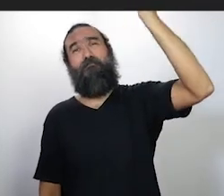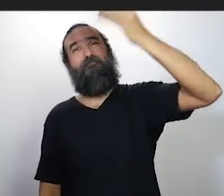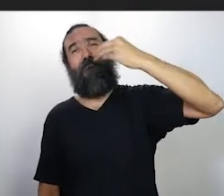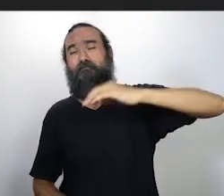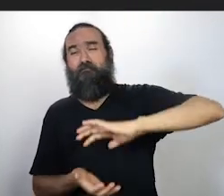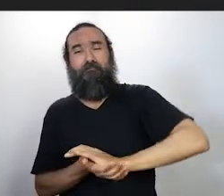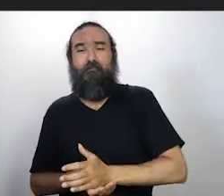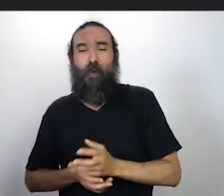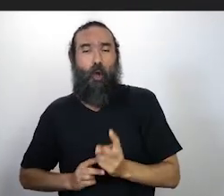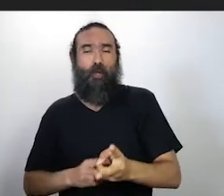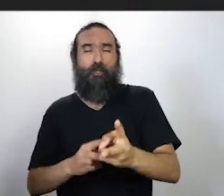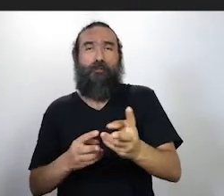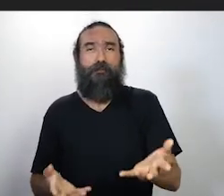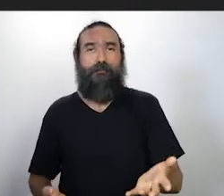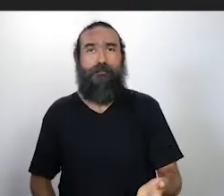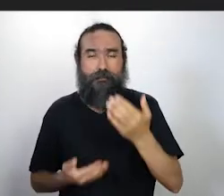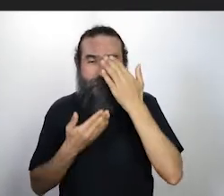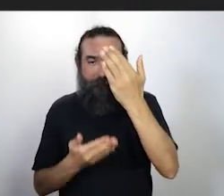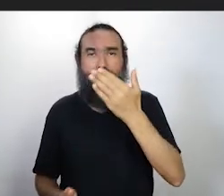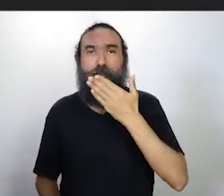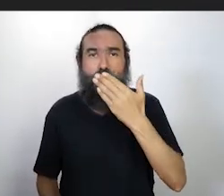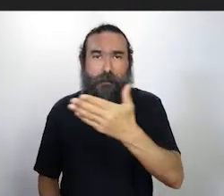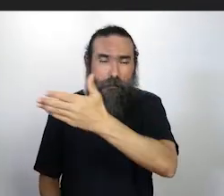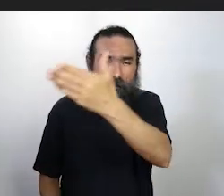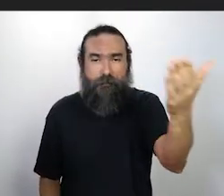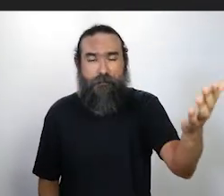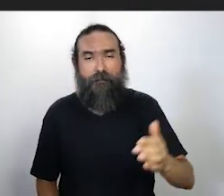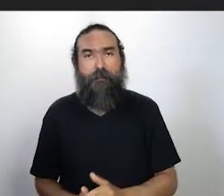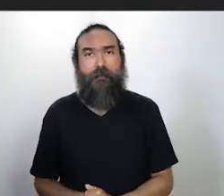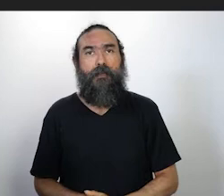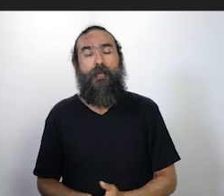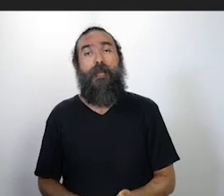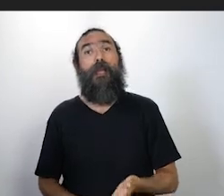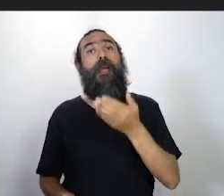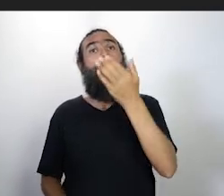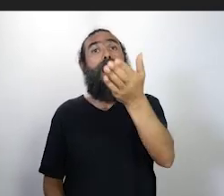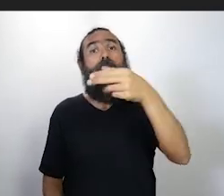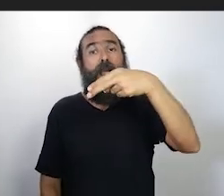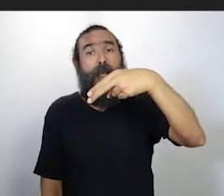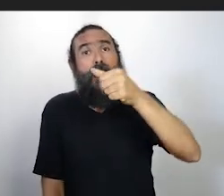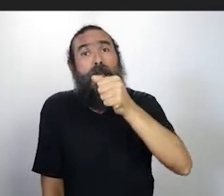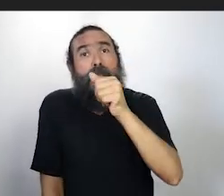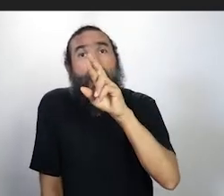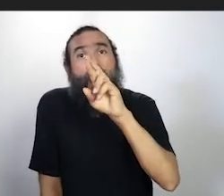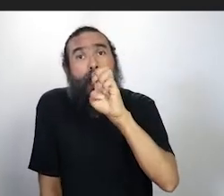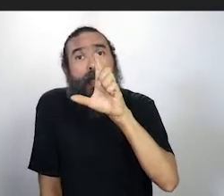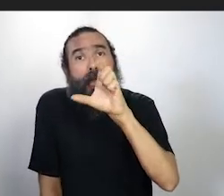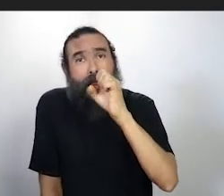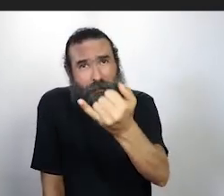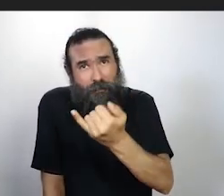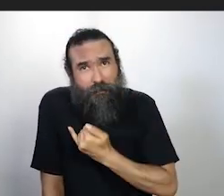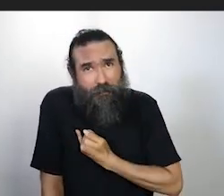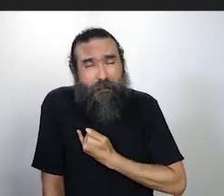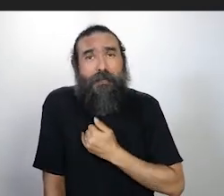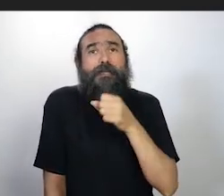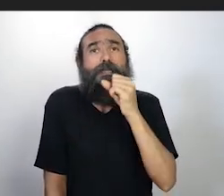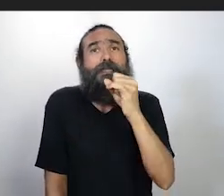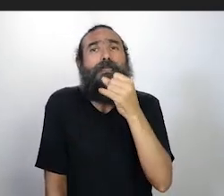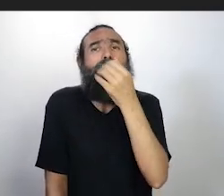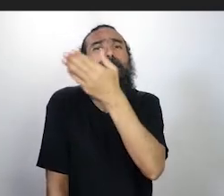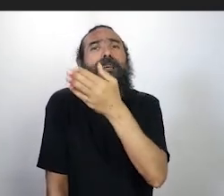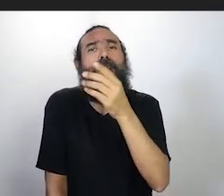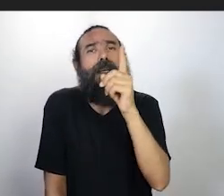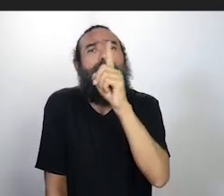diário. Uhum. Um beijo para todo mundo. Obrigado, Liane. Narelle, sabe se a Zica já